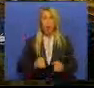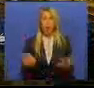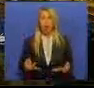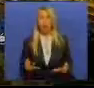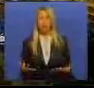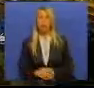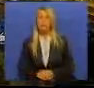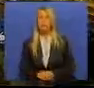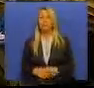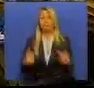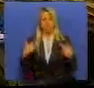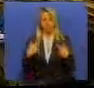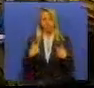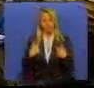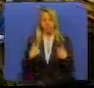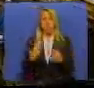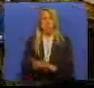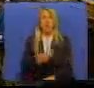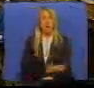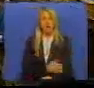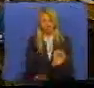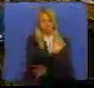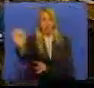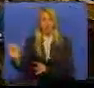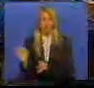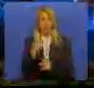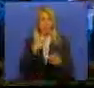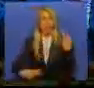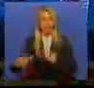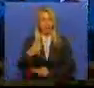Eu deixaria, antes das vossas críticas,